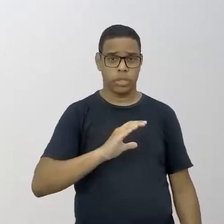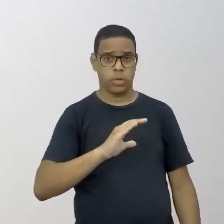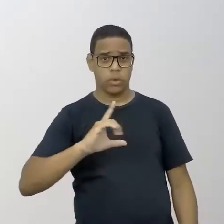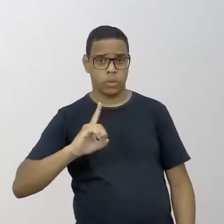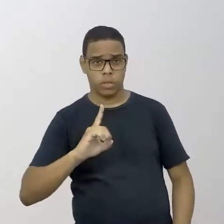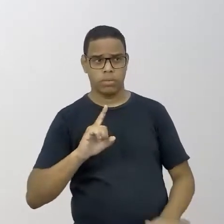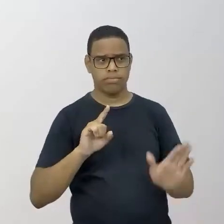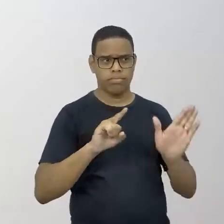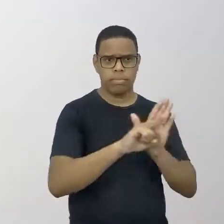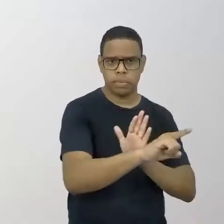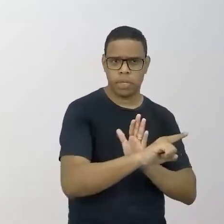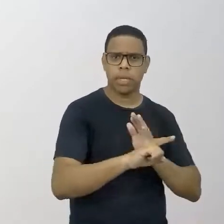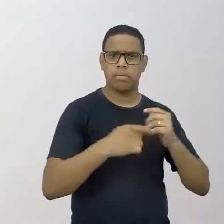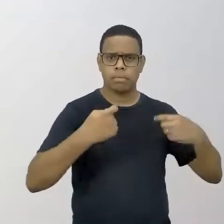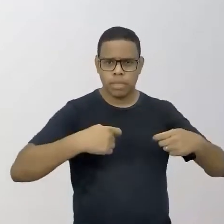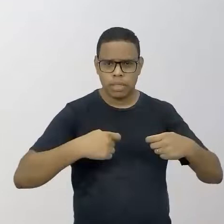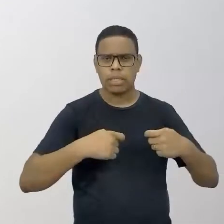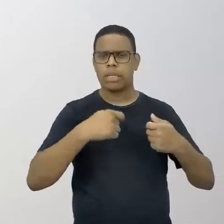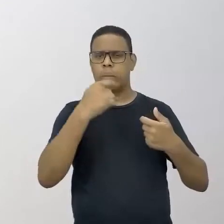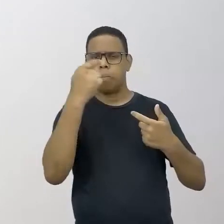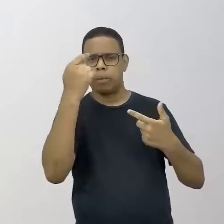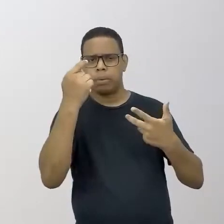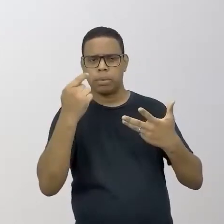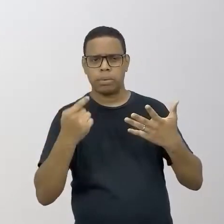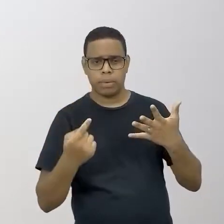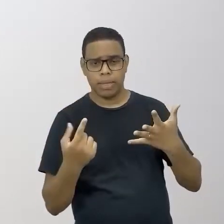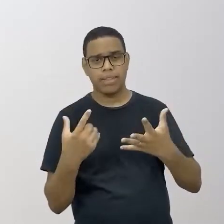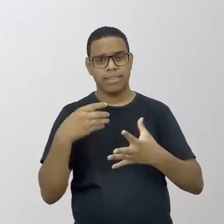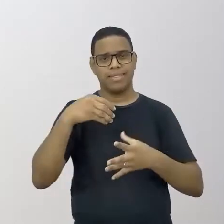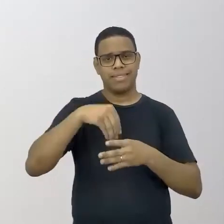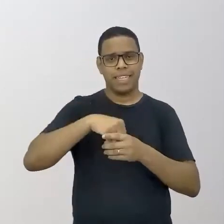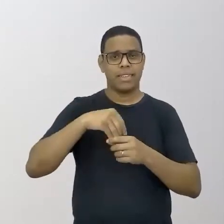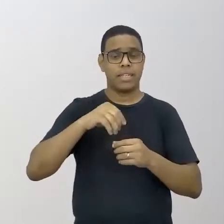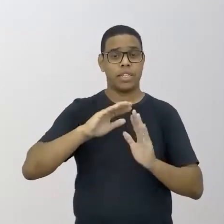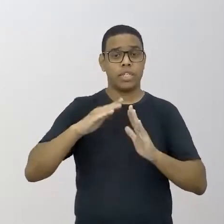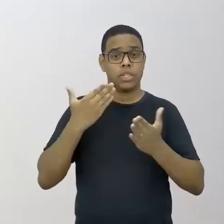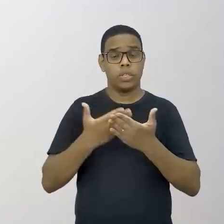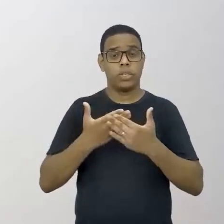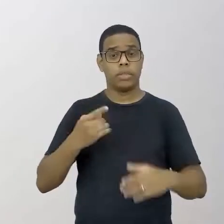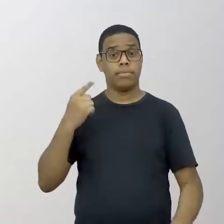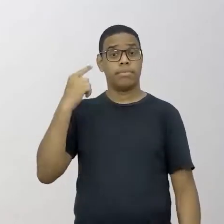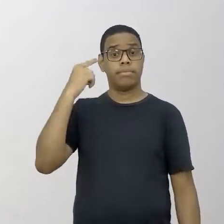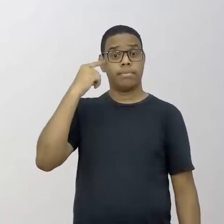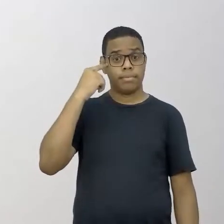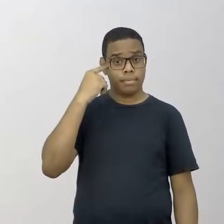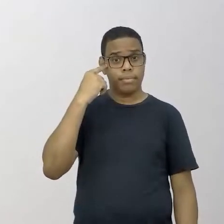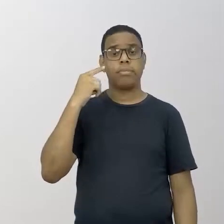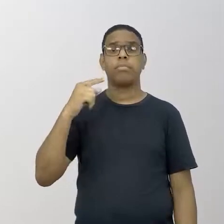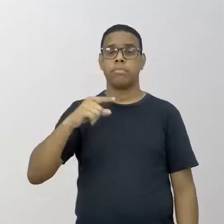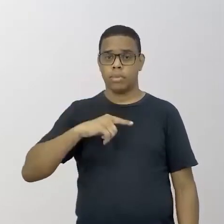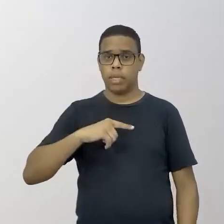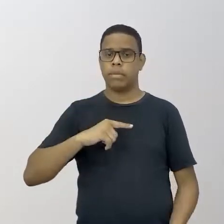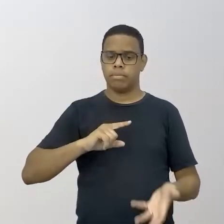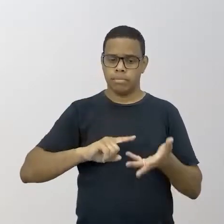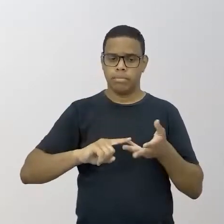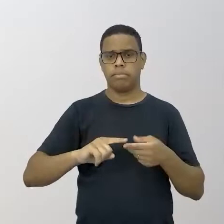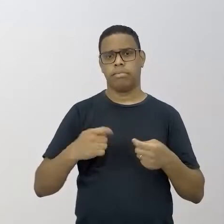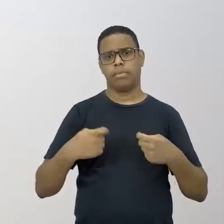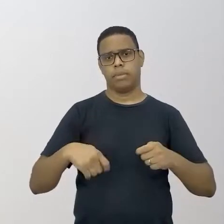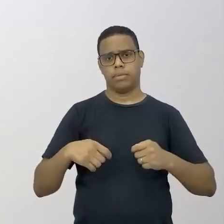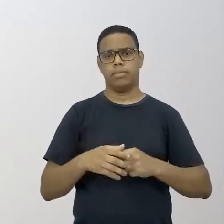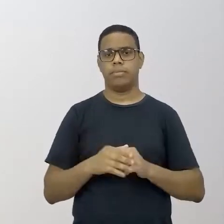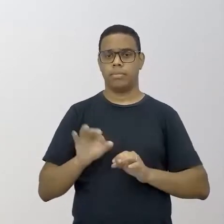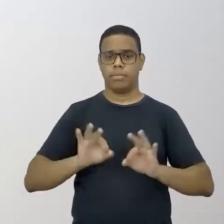coordenação, enfim, tantas outras coisas que acontecem na escola, né? Então, são todos esses detalhes que são necessários,